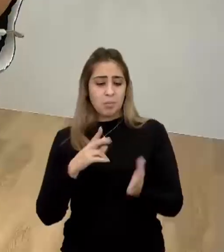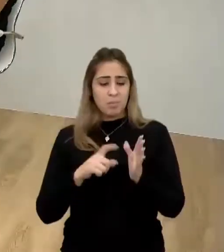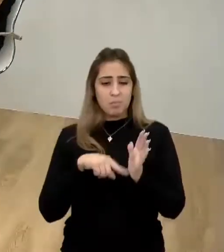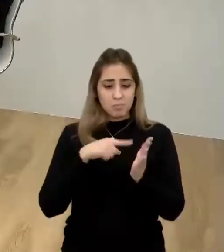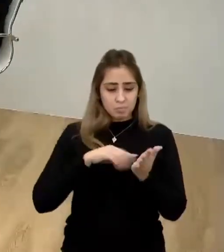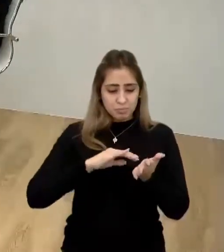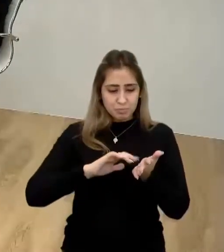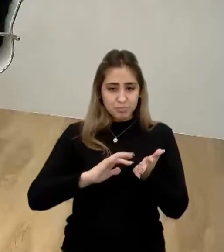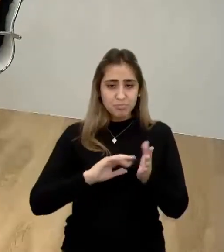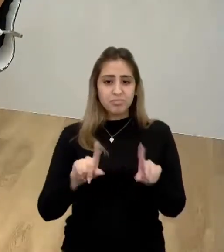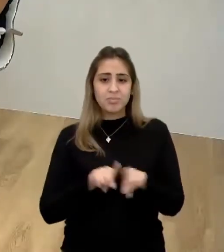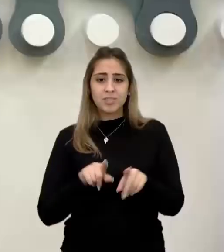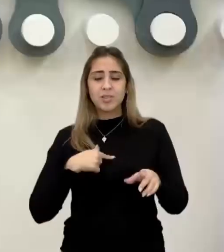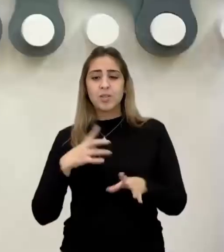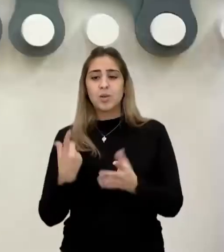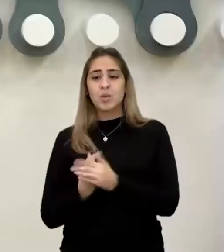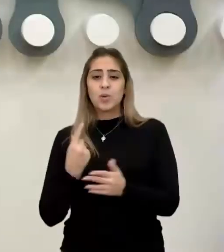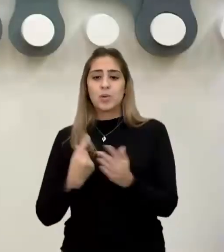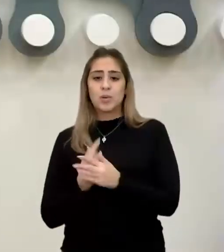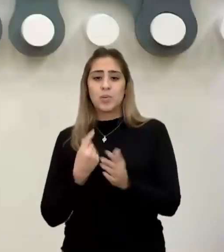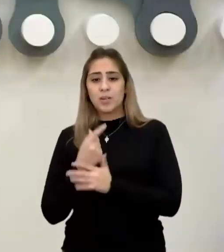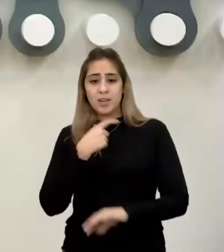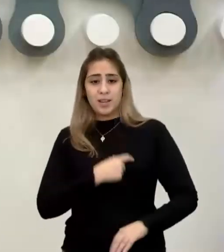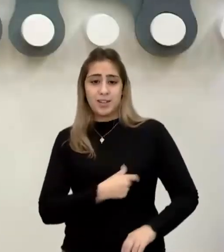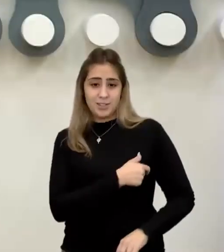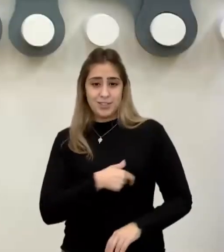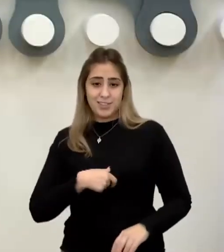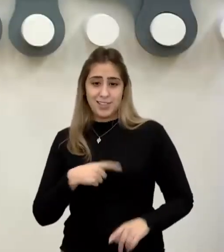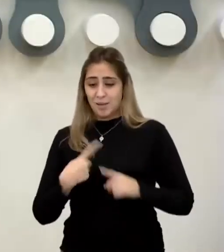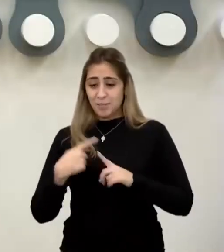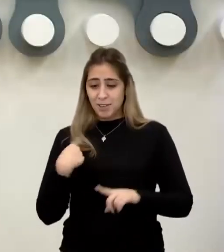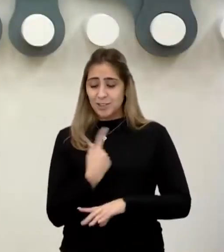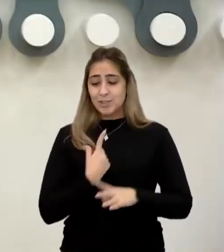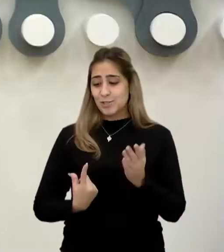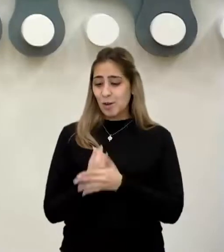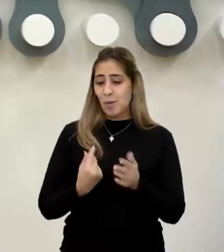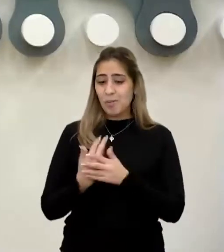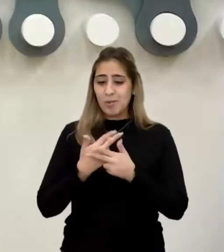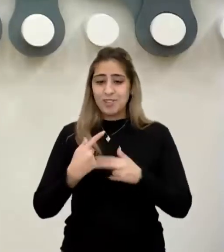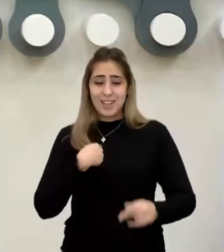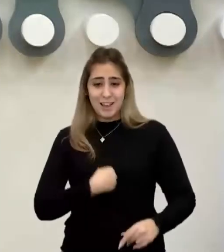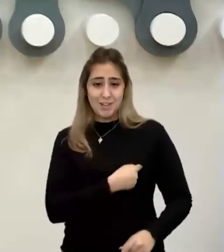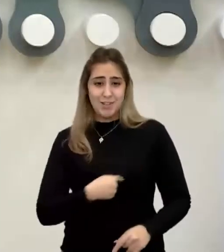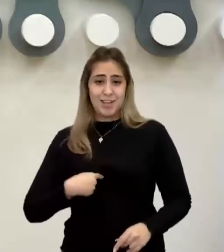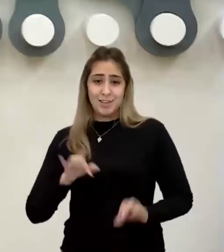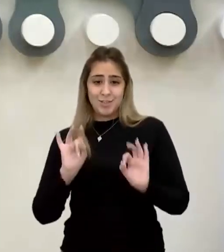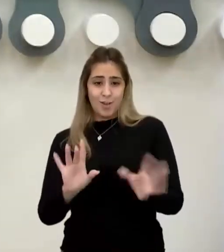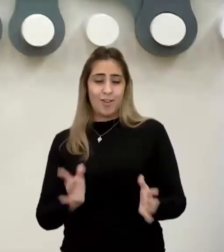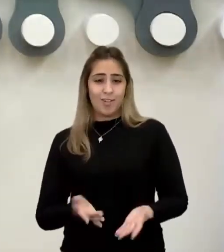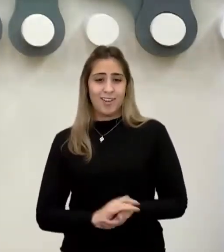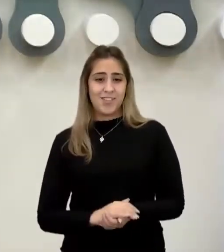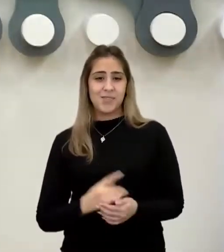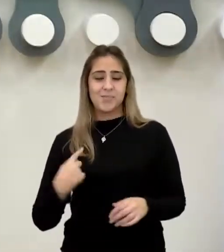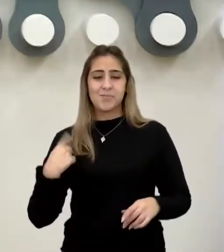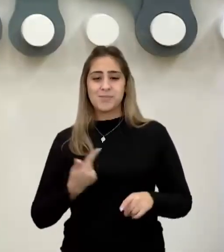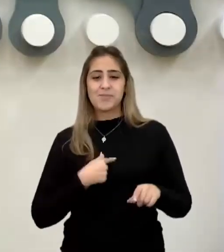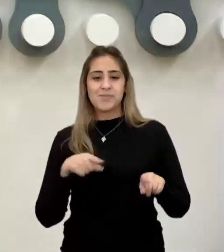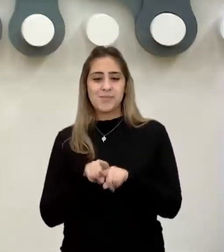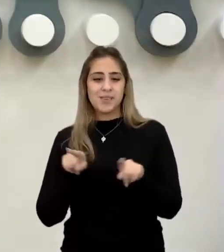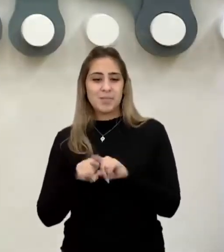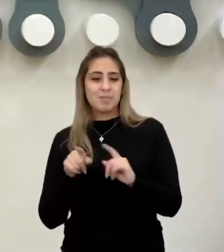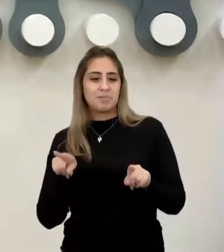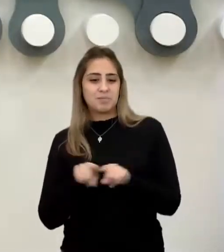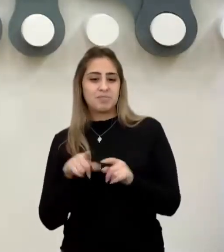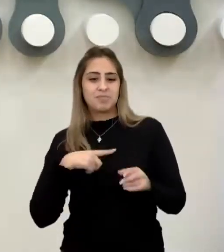coisas. E compras da China. Que é sobre isso, né? E ainda bem que